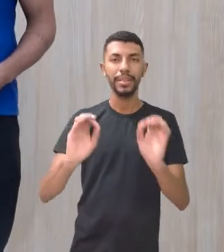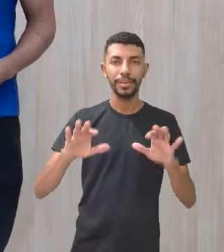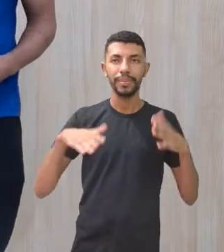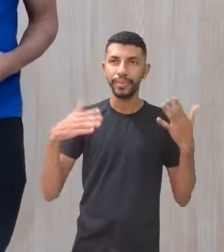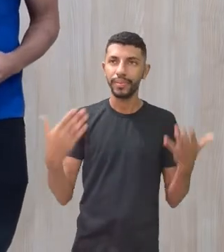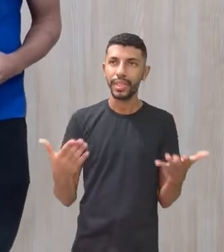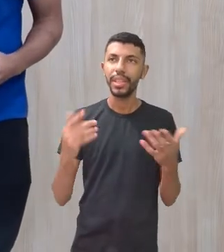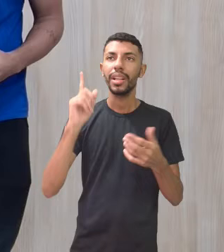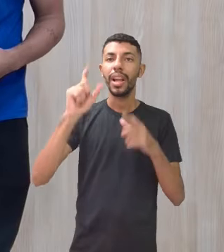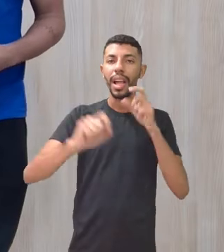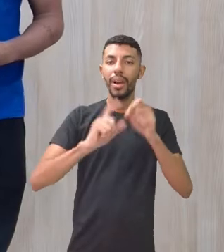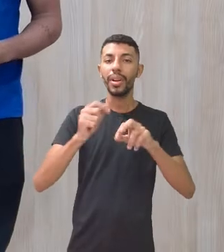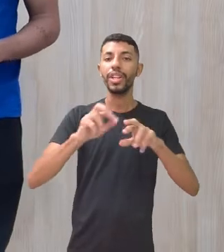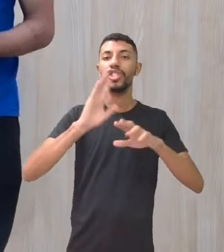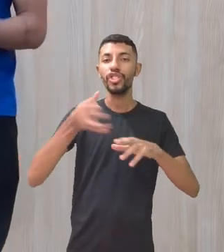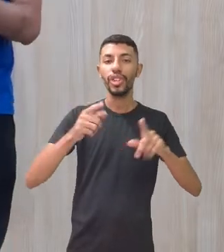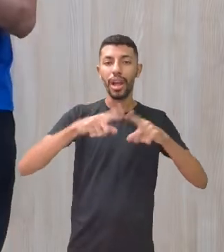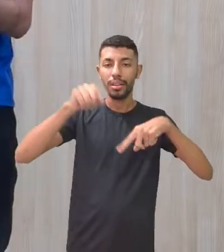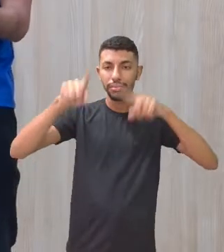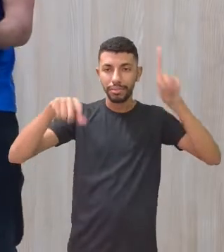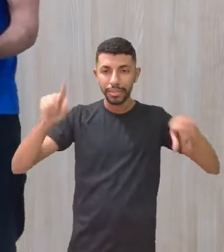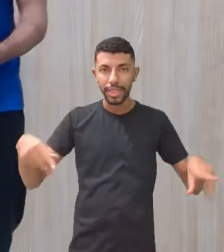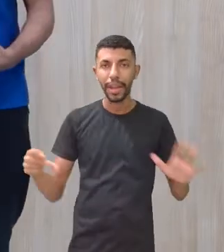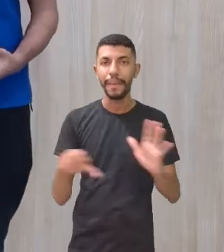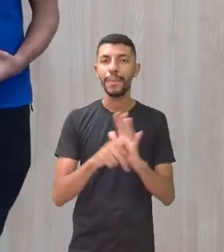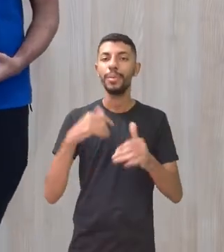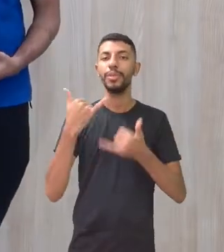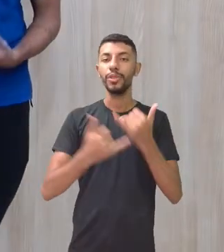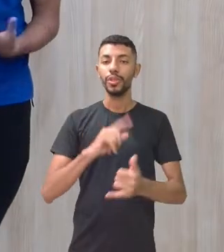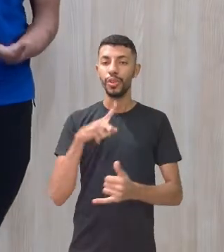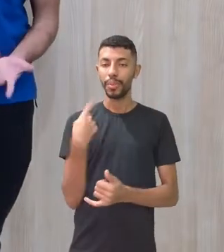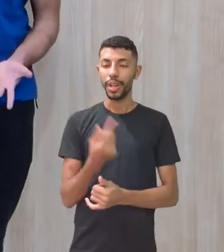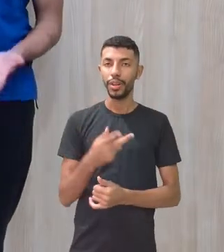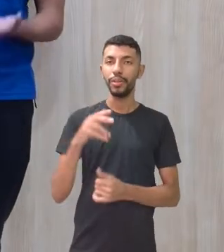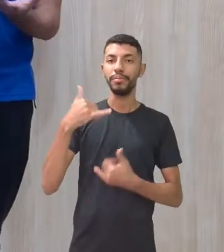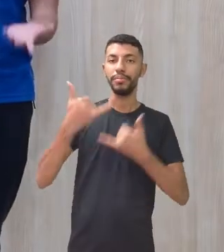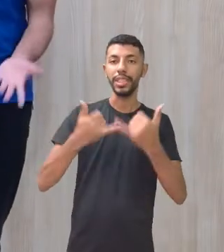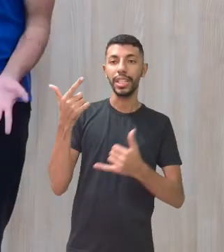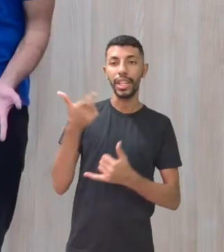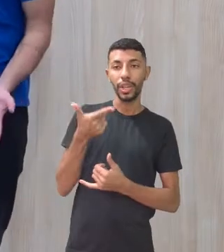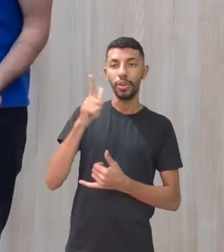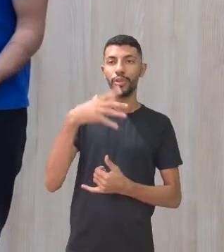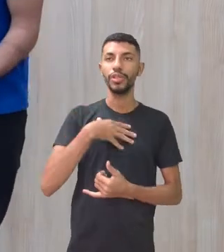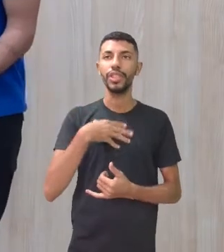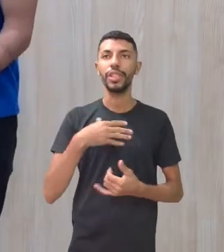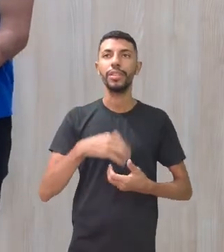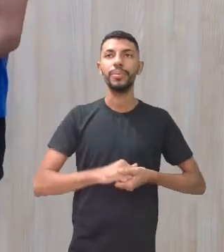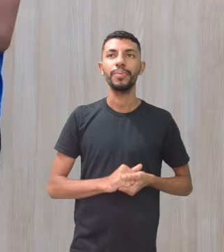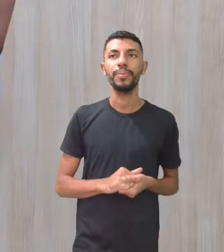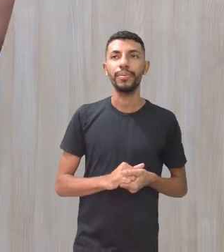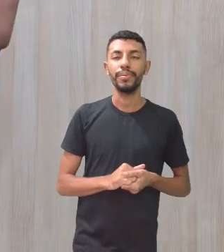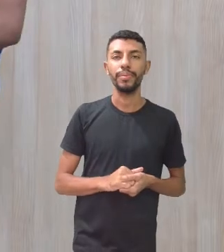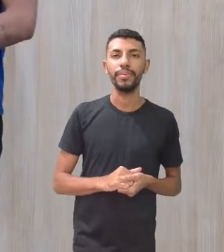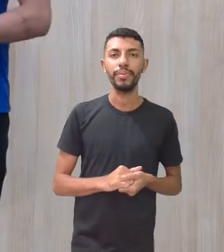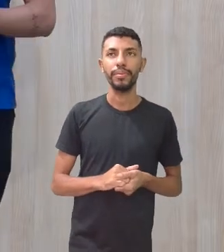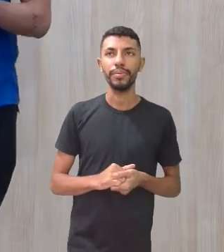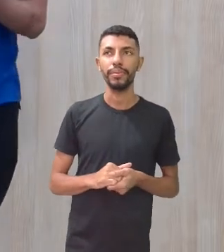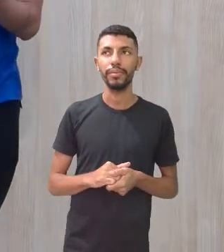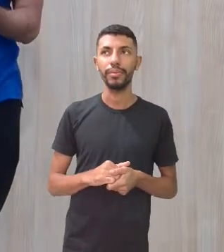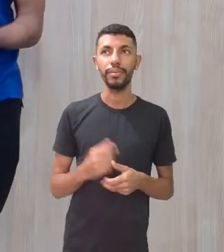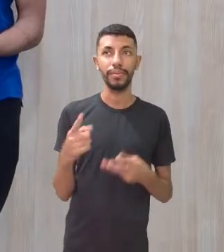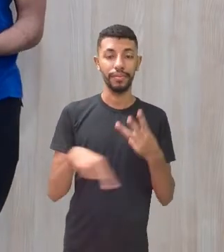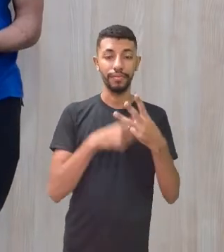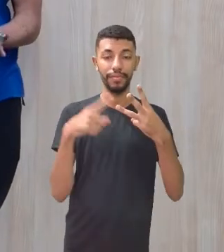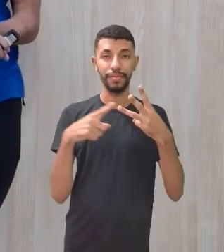é uma variação, né, para que a gente possa usar o pega-pega de uma forma diferente. Vamos lá